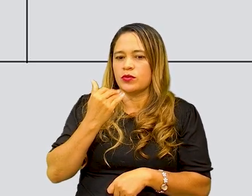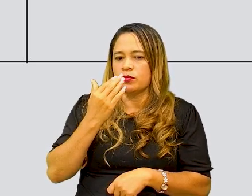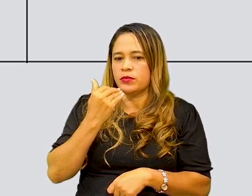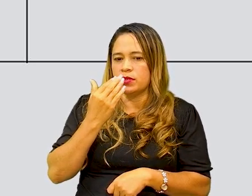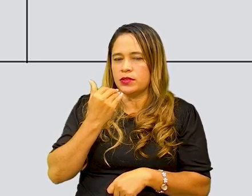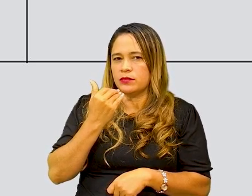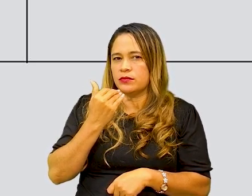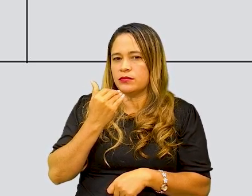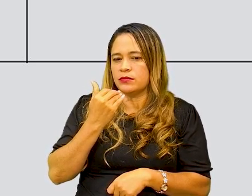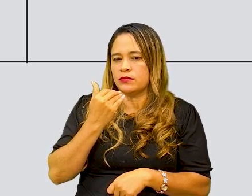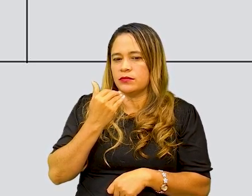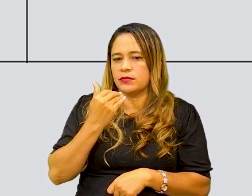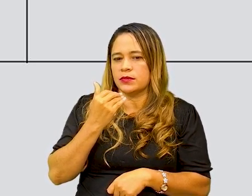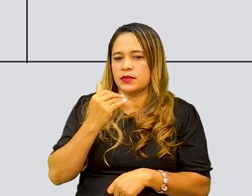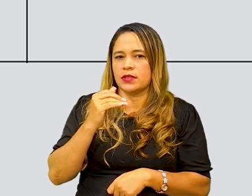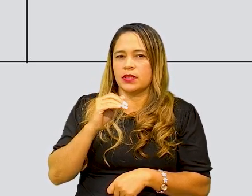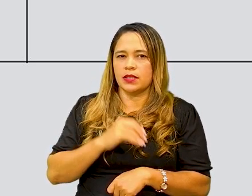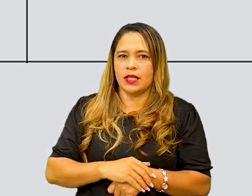aqui em cima, ó,